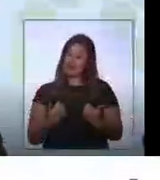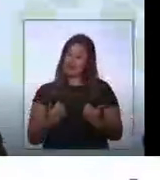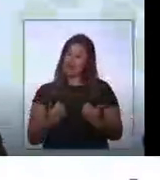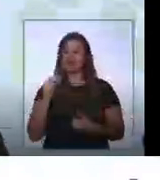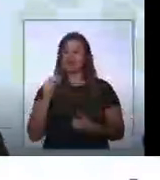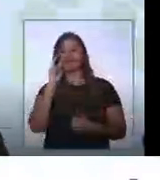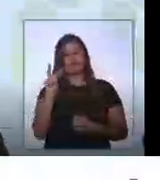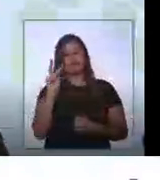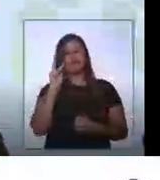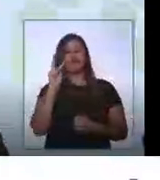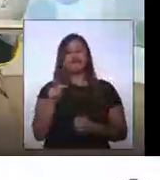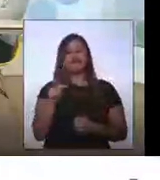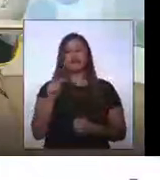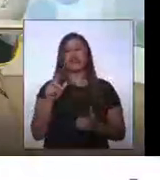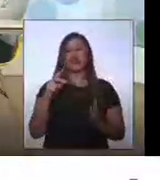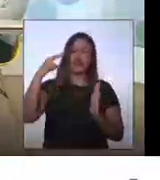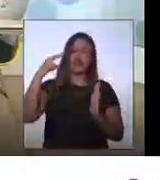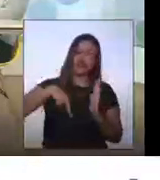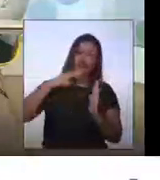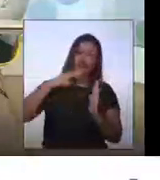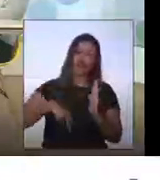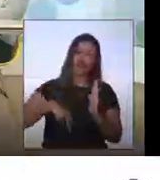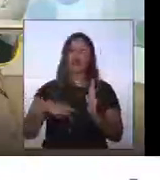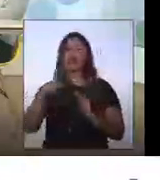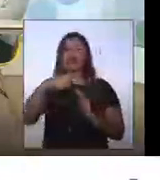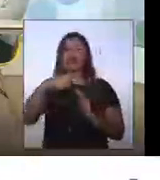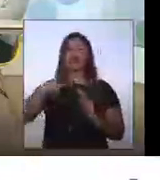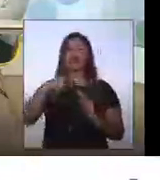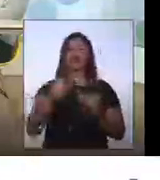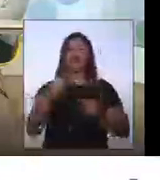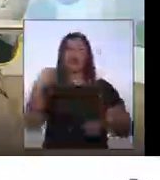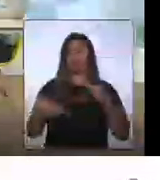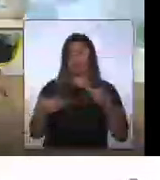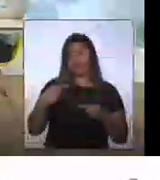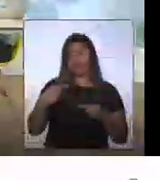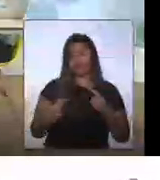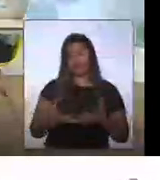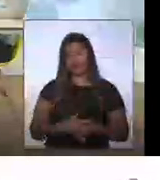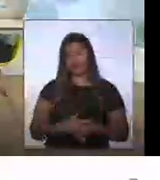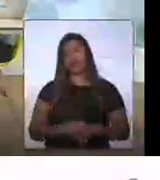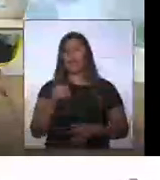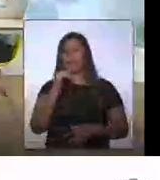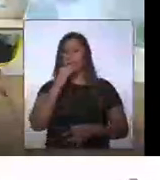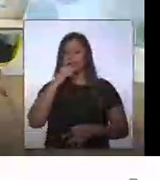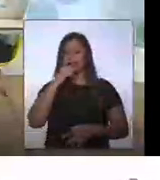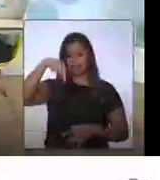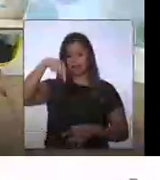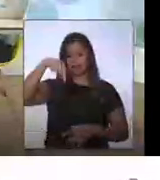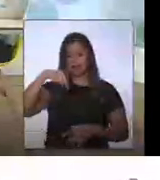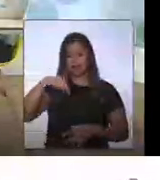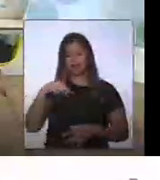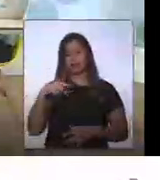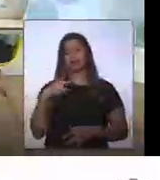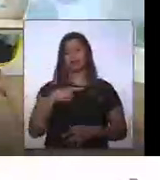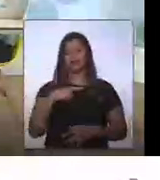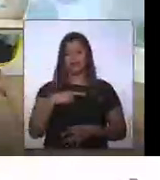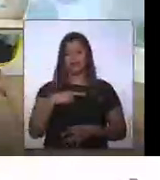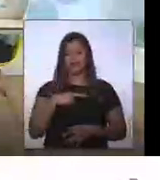que, de fato, debatam a notícia, né? Eu posso indicar, inclusive, o jornal aqui da casa, né? O Jornal da Cultura, que é um